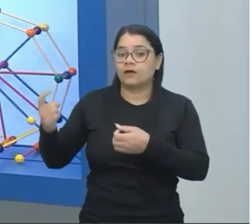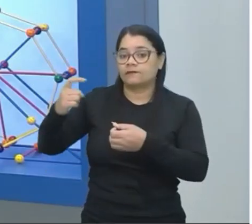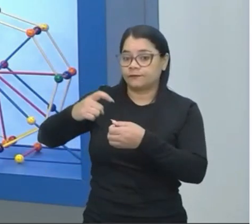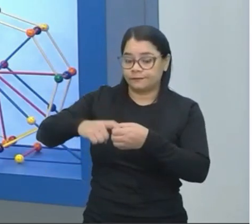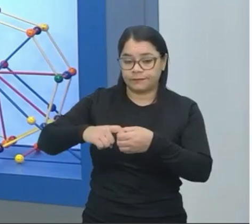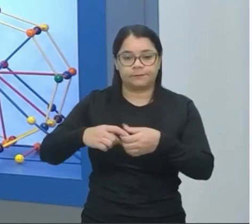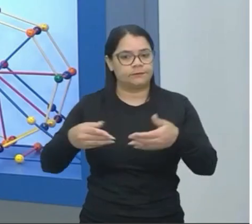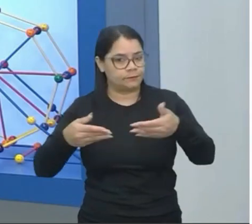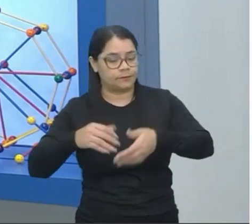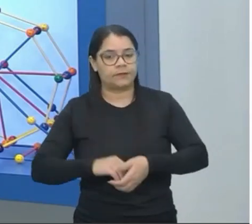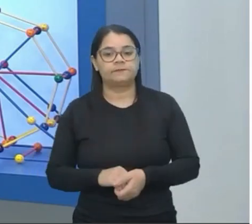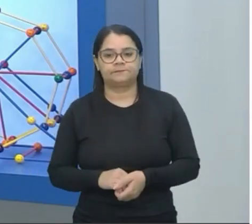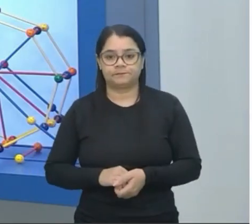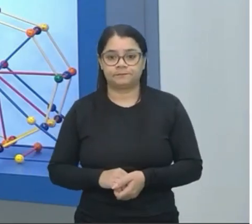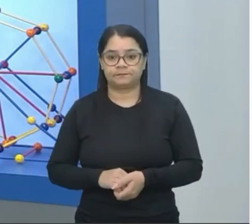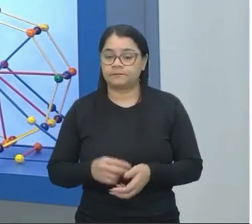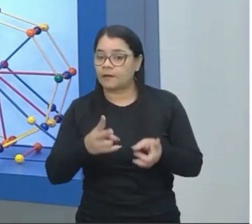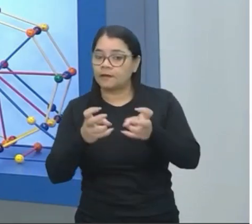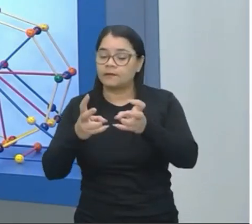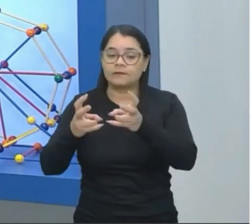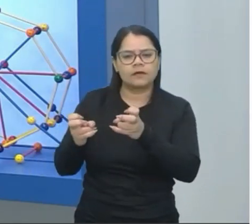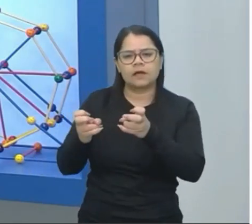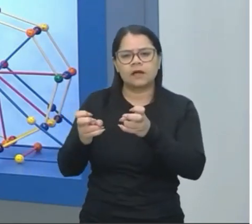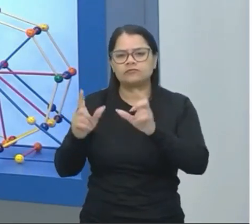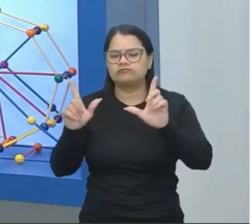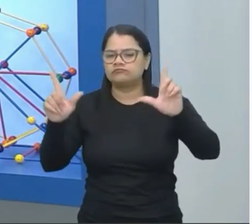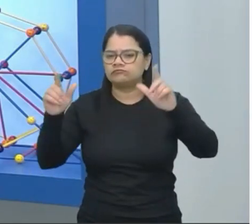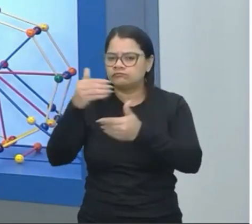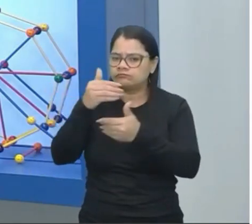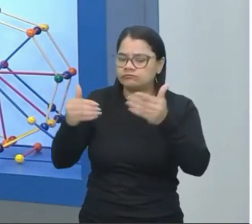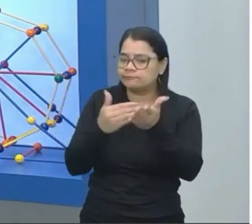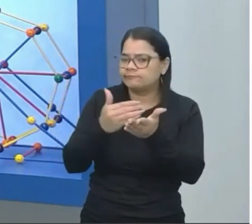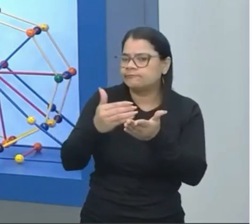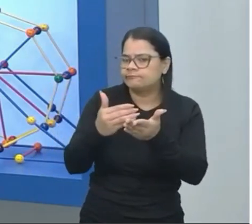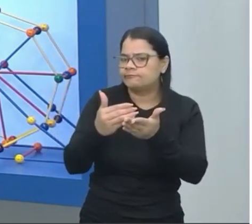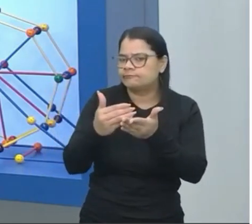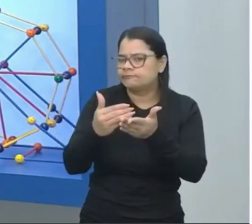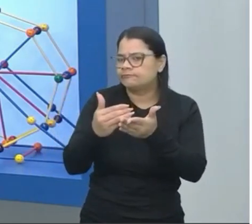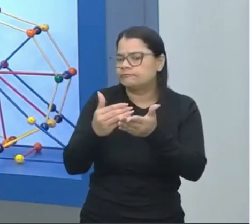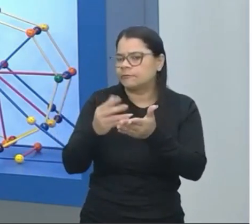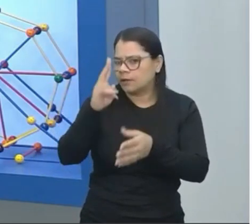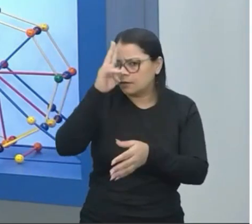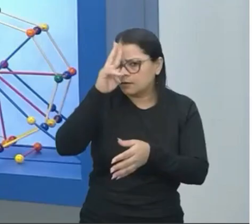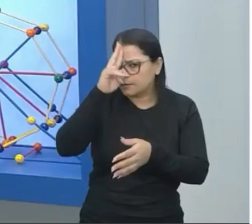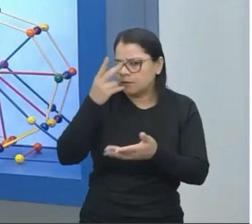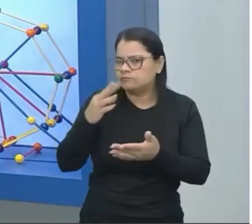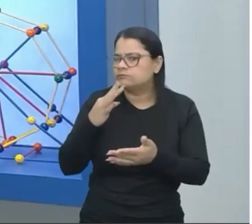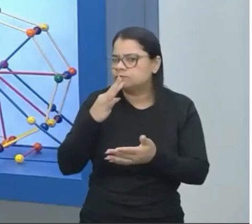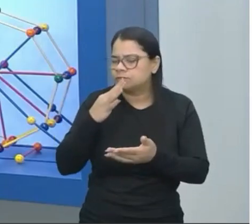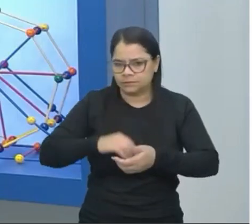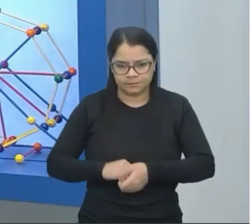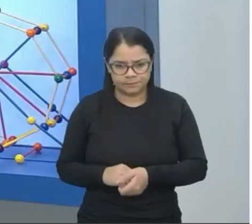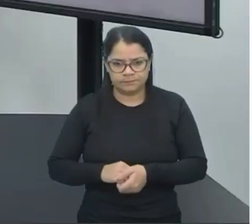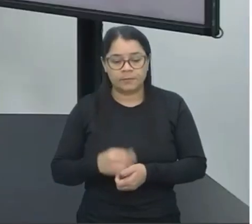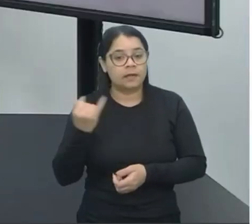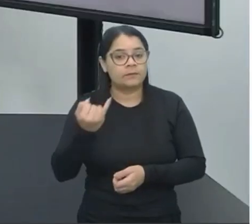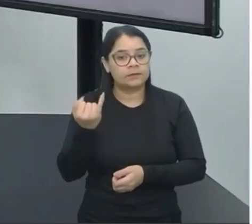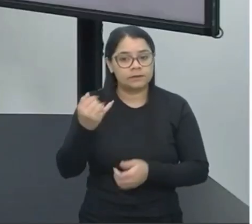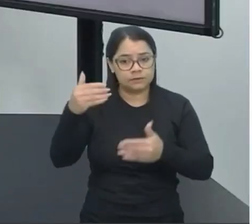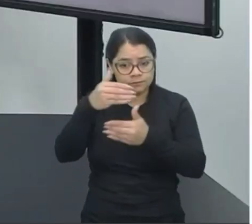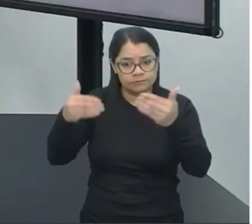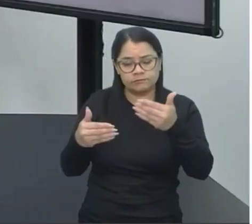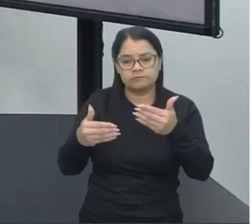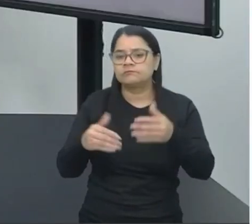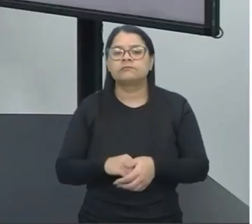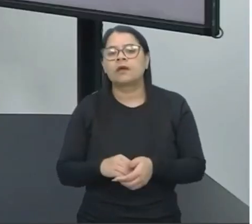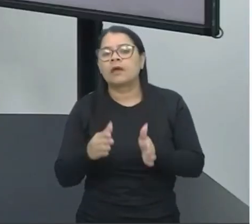Voltamos, professores. E agora podemos verificar, nesse slide inicial, que é um slide de retomada de conhecimentos. A importância desse slide, professor,